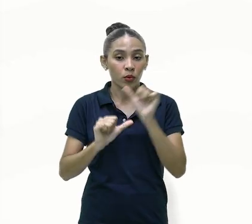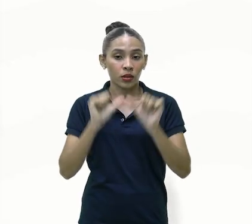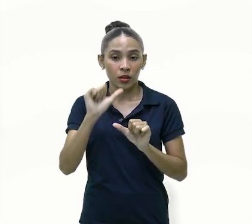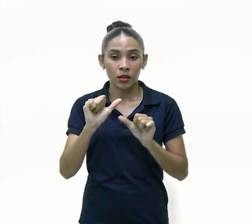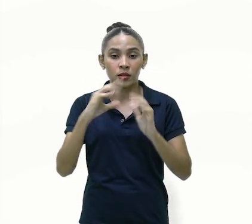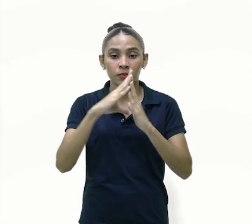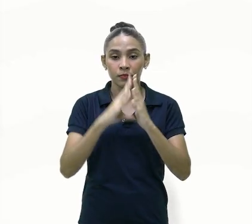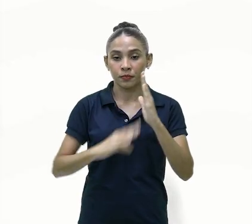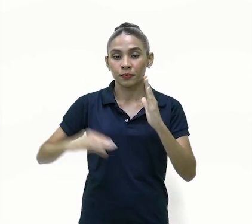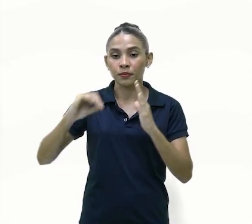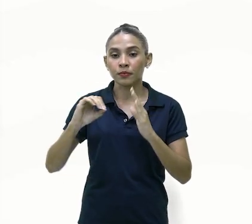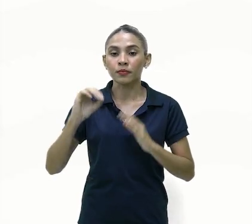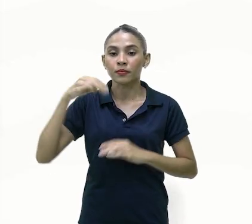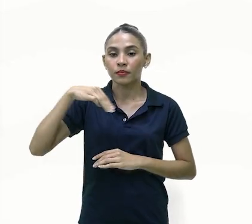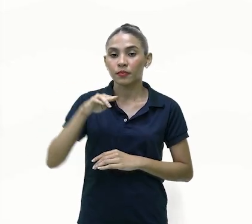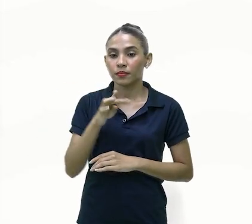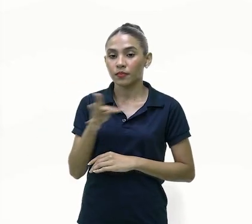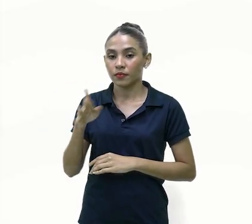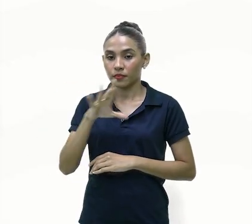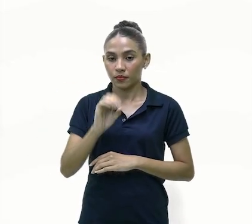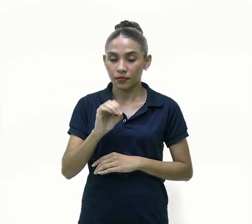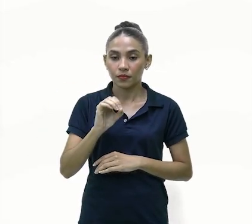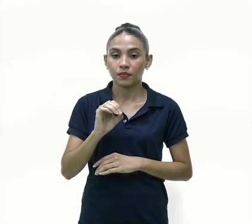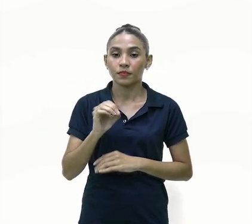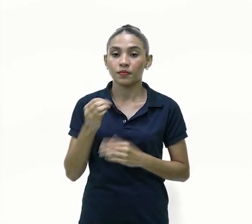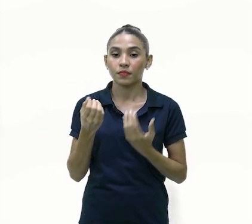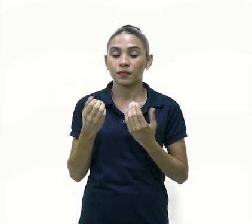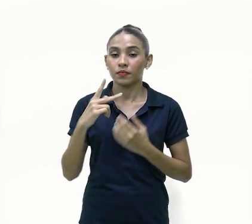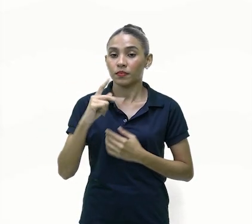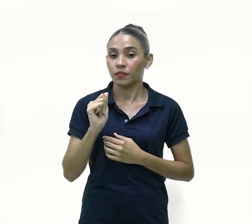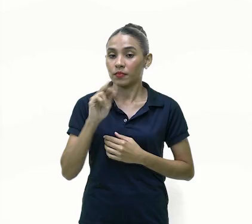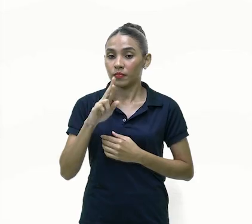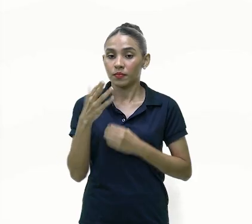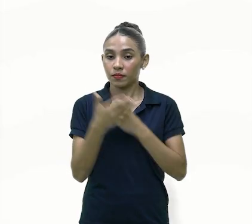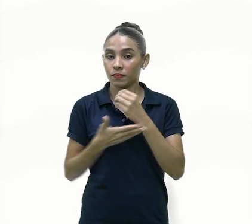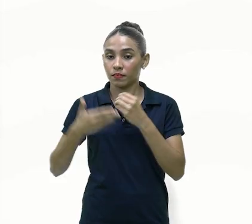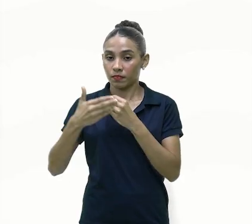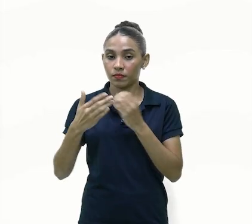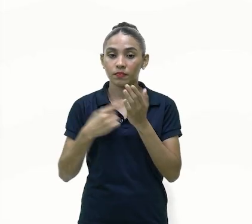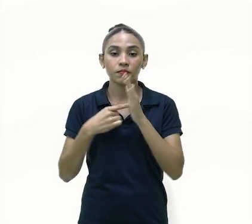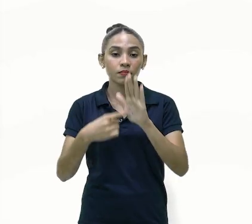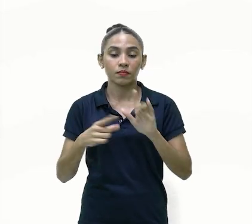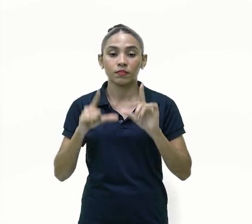a mutação da ordem desse par de base, é que causou